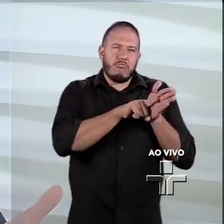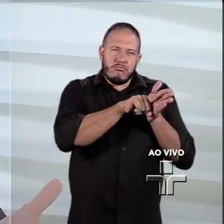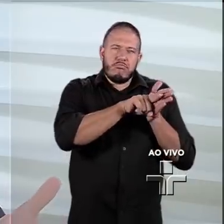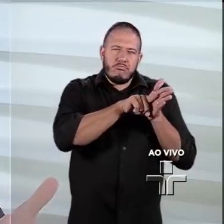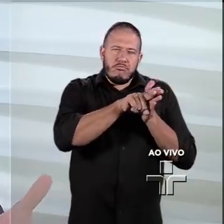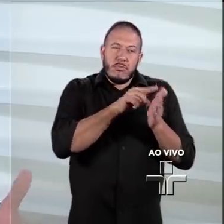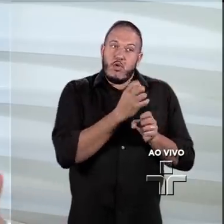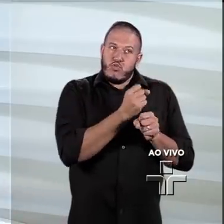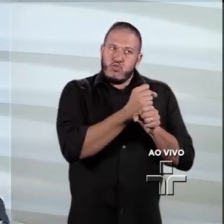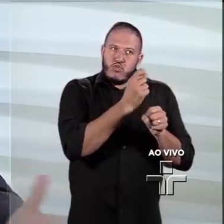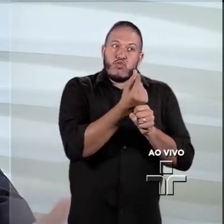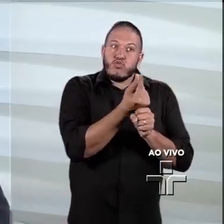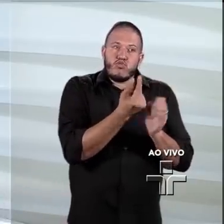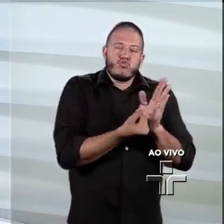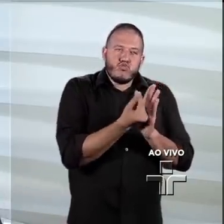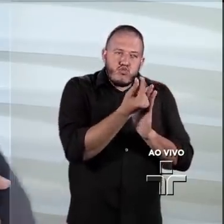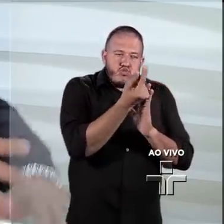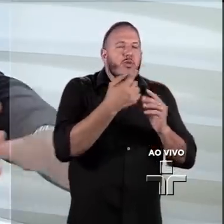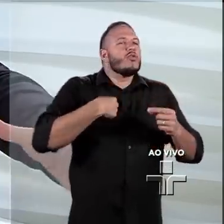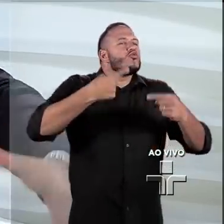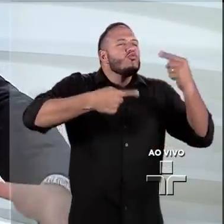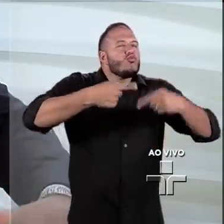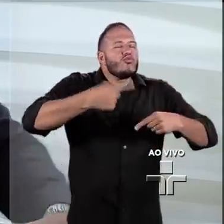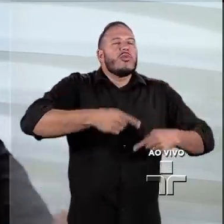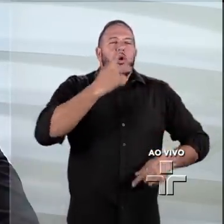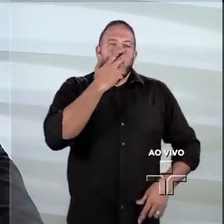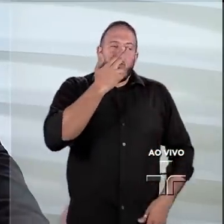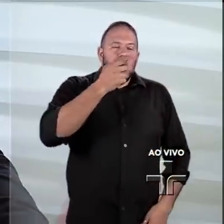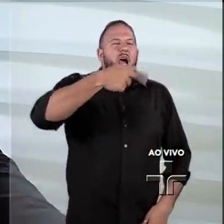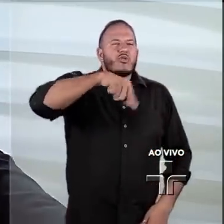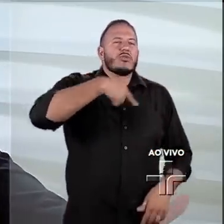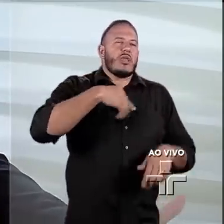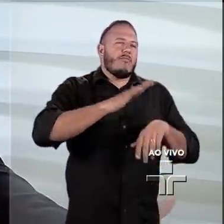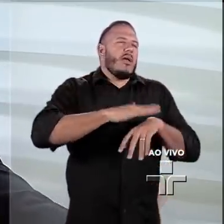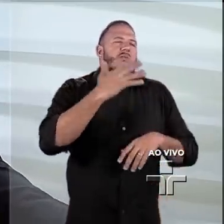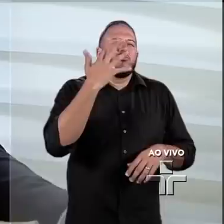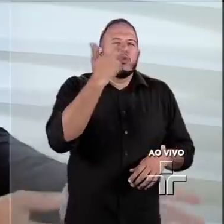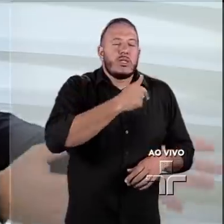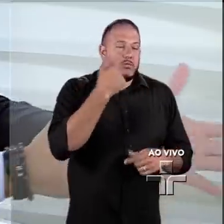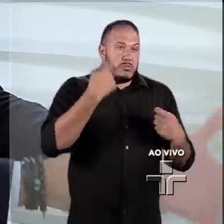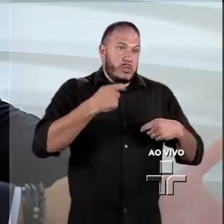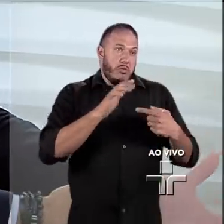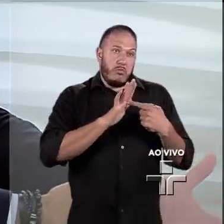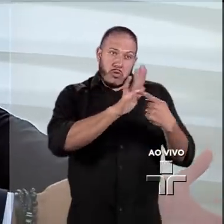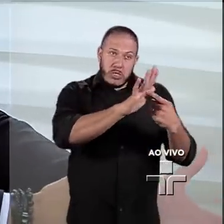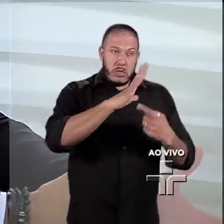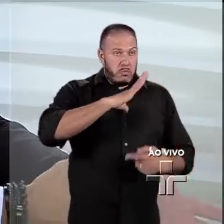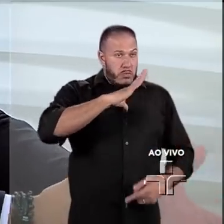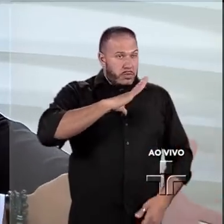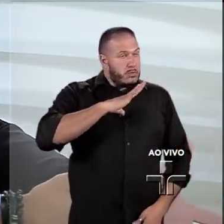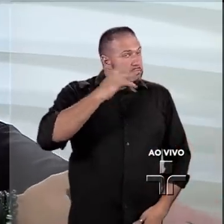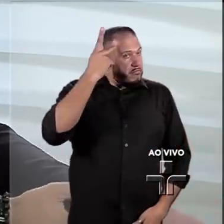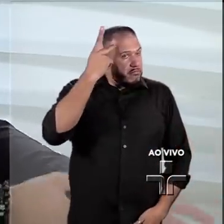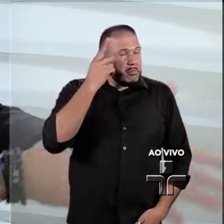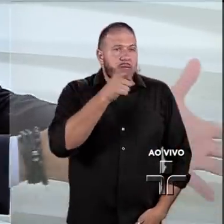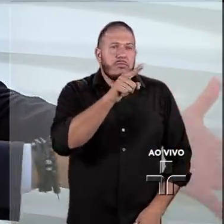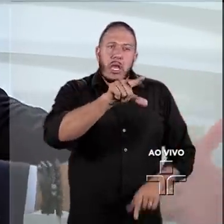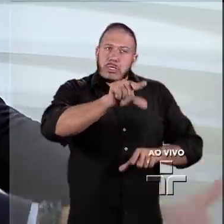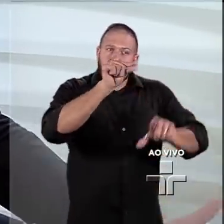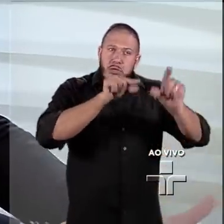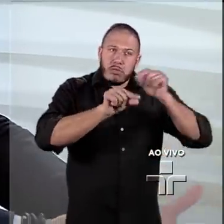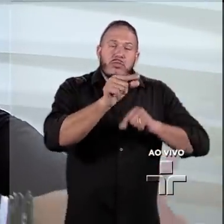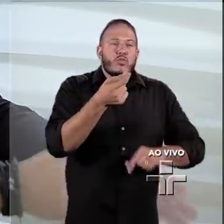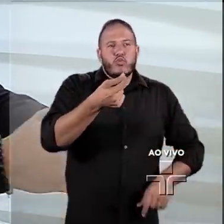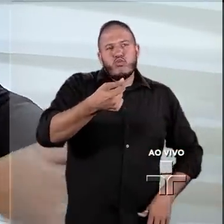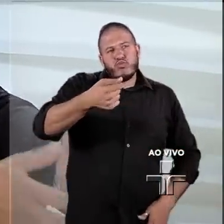uma discussão de, olha, acho que isso é mais bonito. Precisa mostrar para a cidade. Fazer esta alternativa